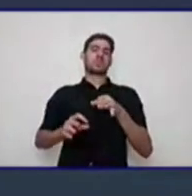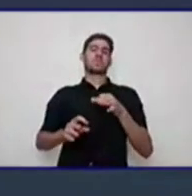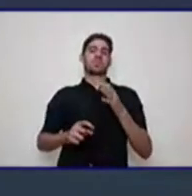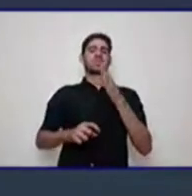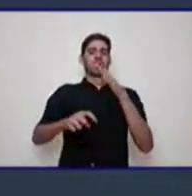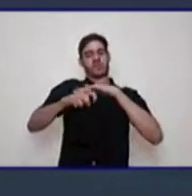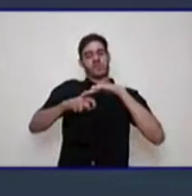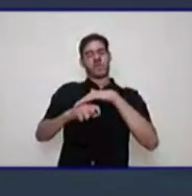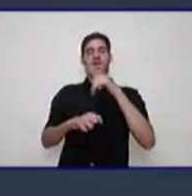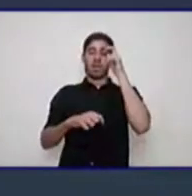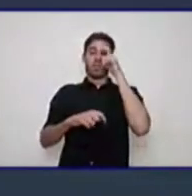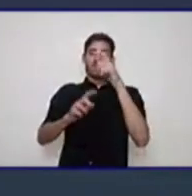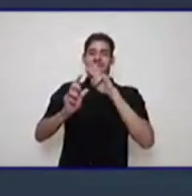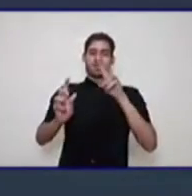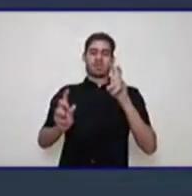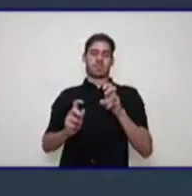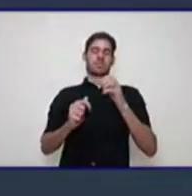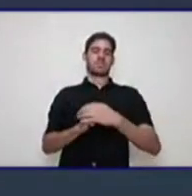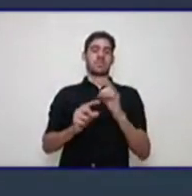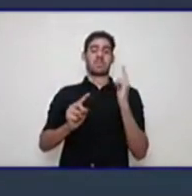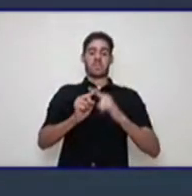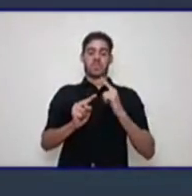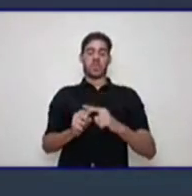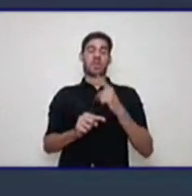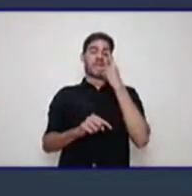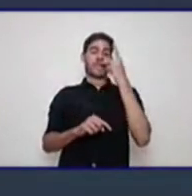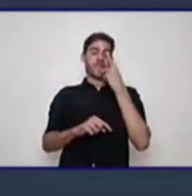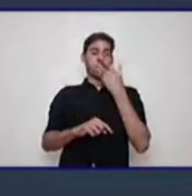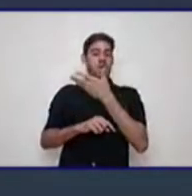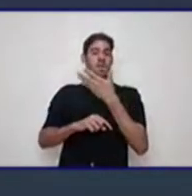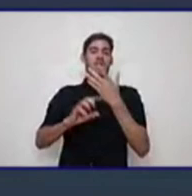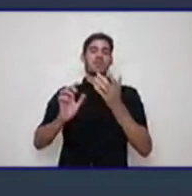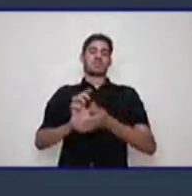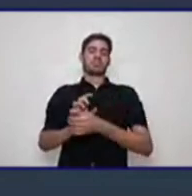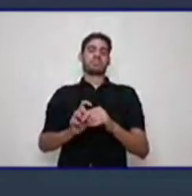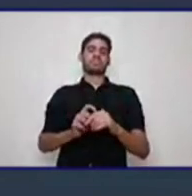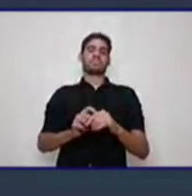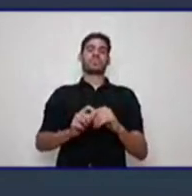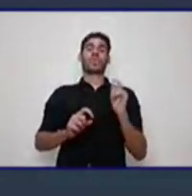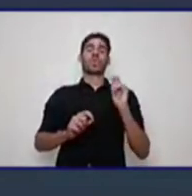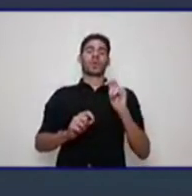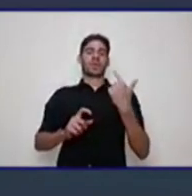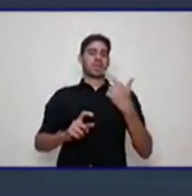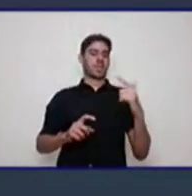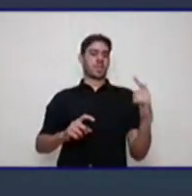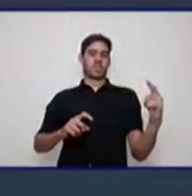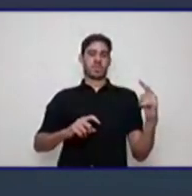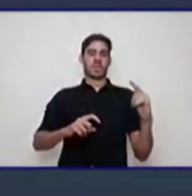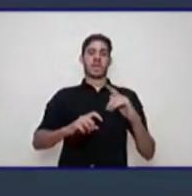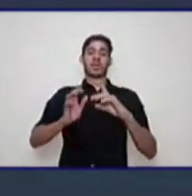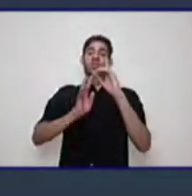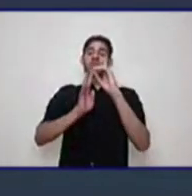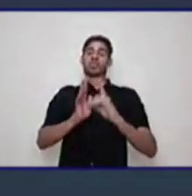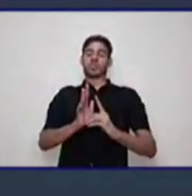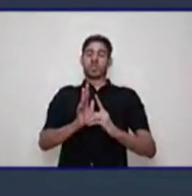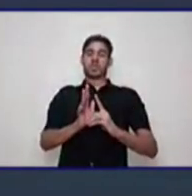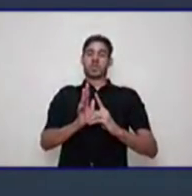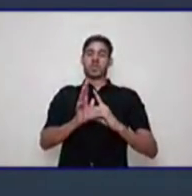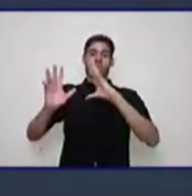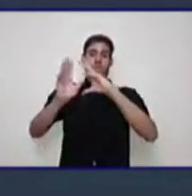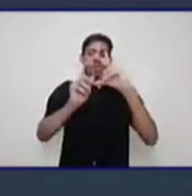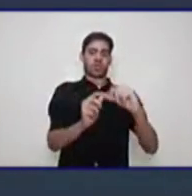extremamente interessante, né? Porque ele diz com a clássica lição de que não há direitos